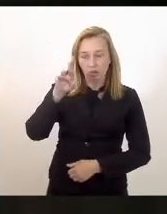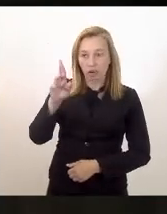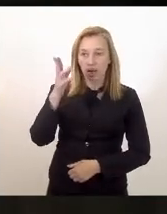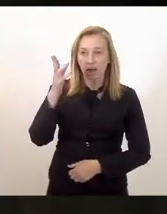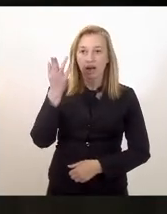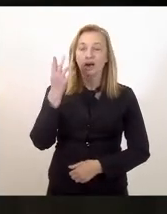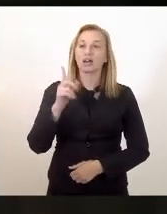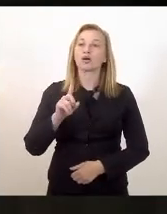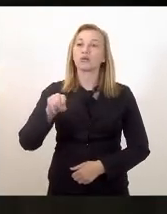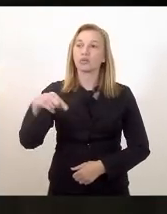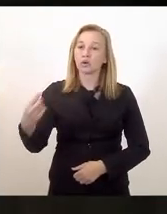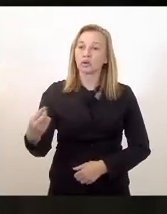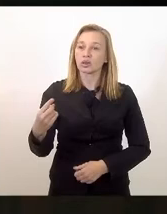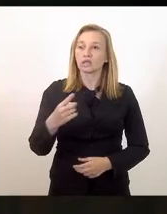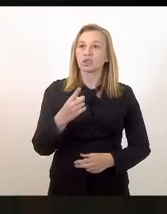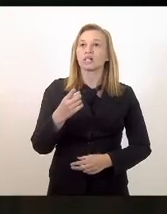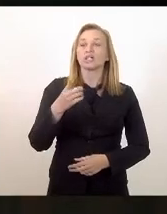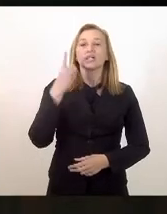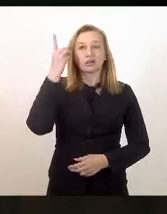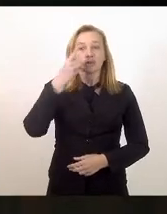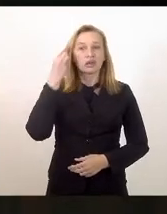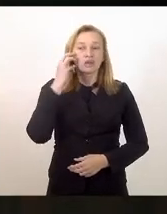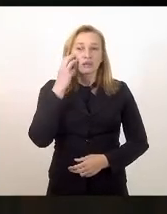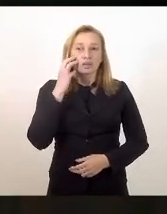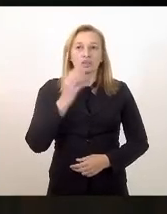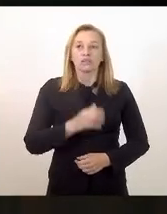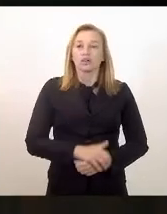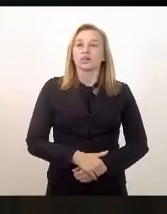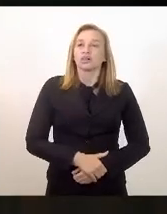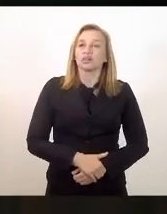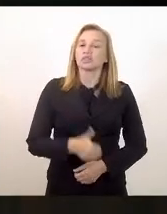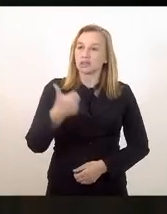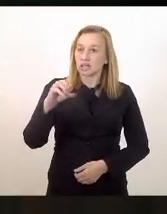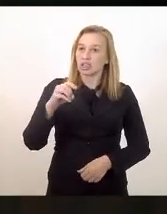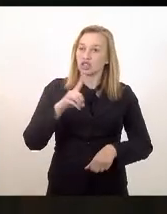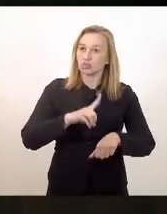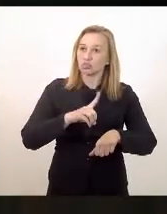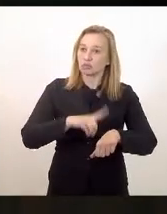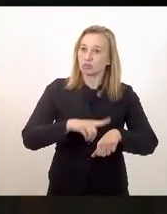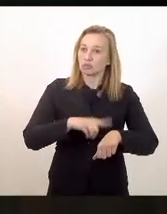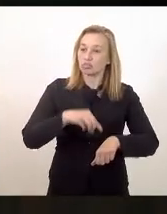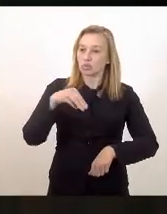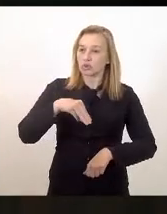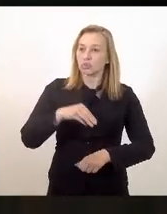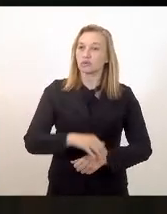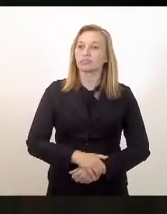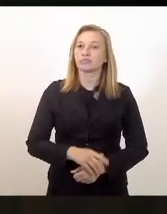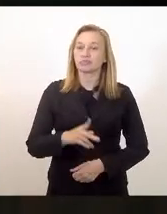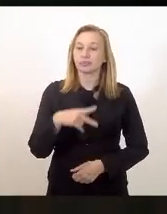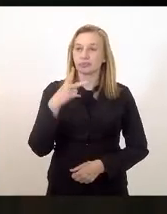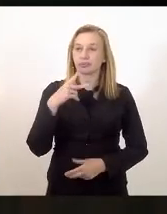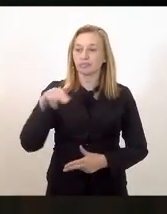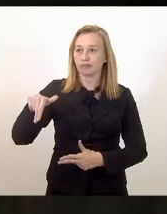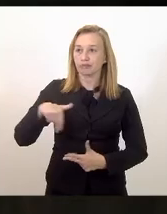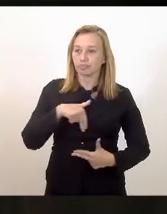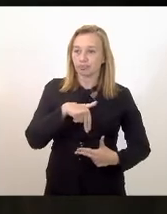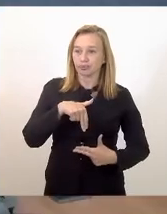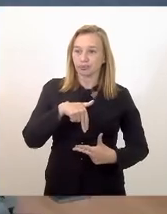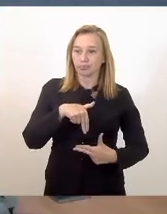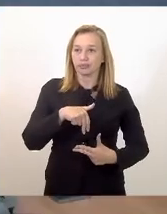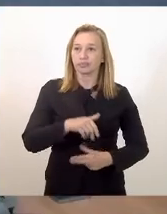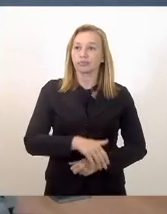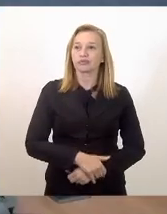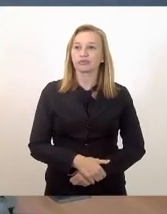orador inscrito, o deputado Valdec Carneiro. Vossa Excelência tem 10 minutos para a sua exposição.